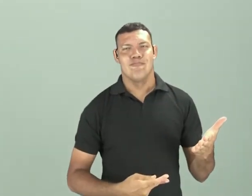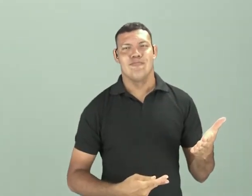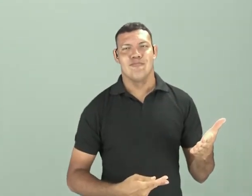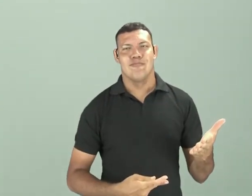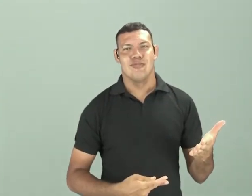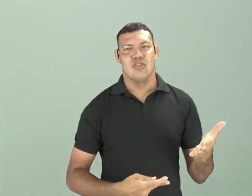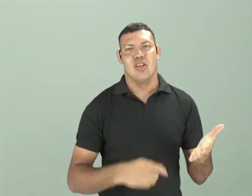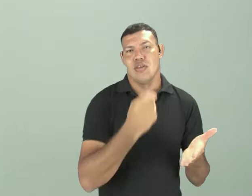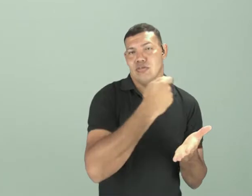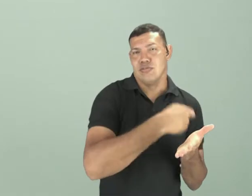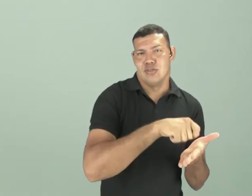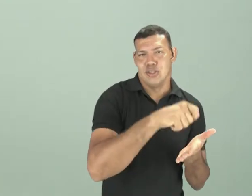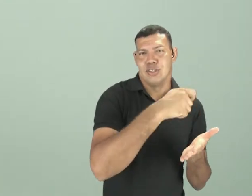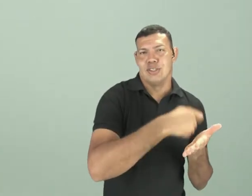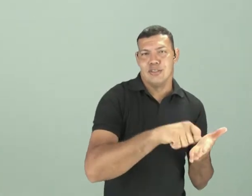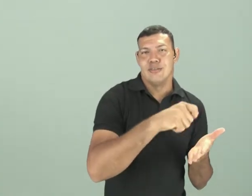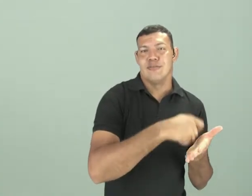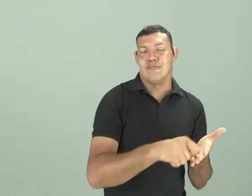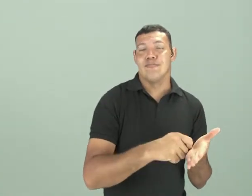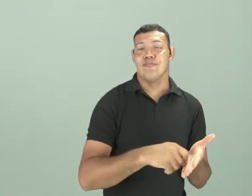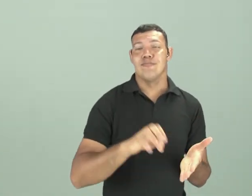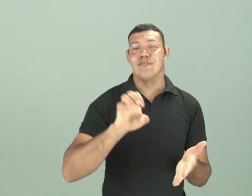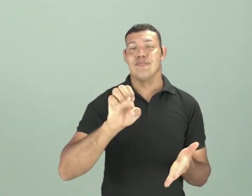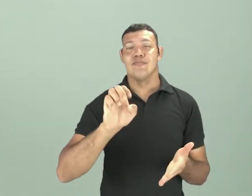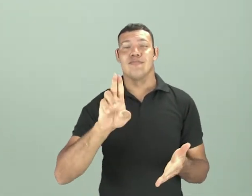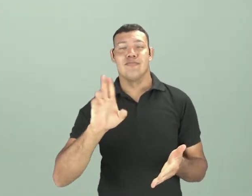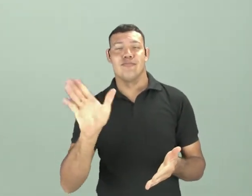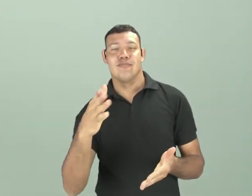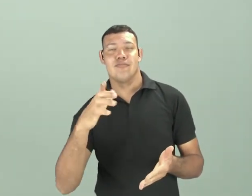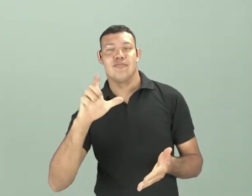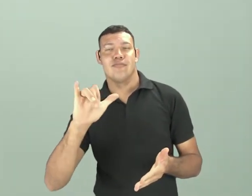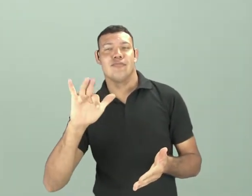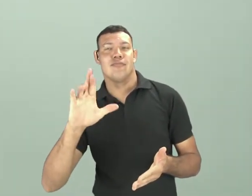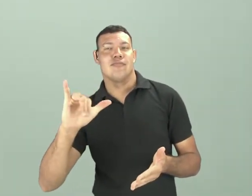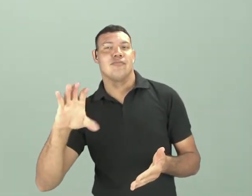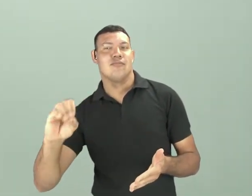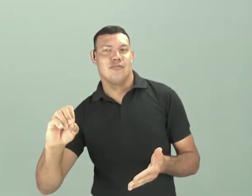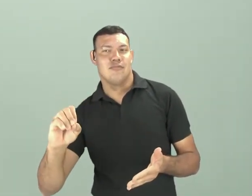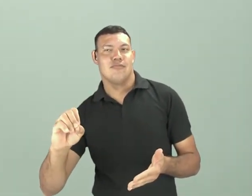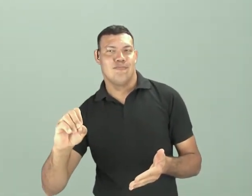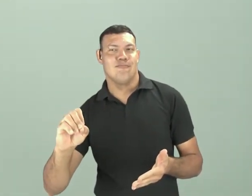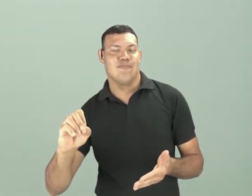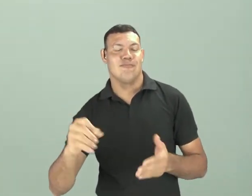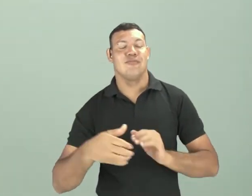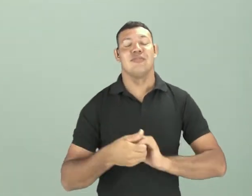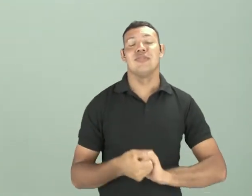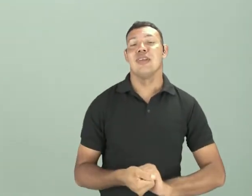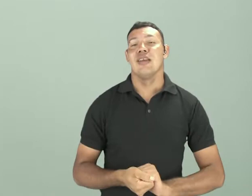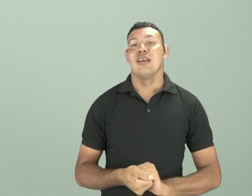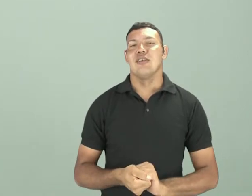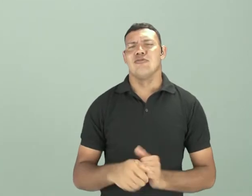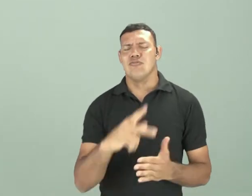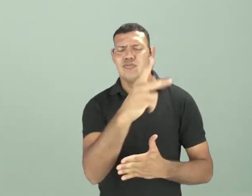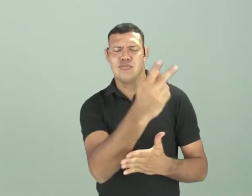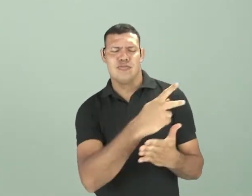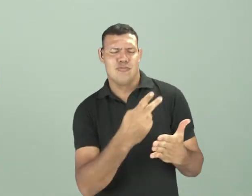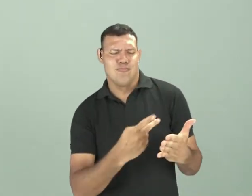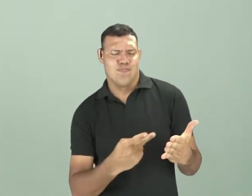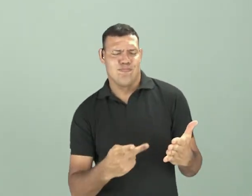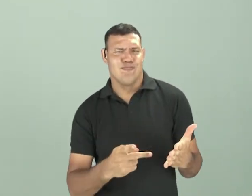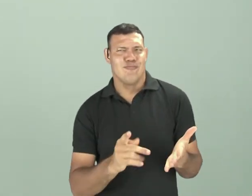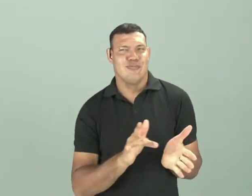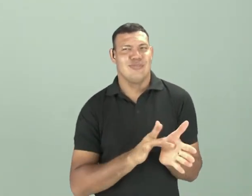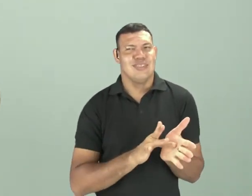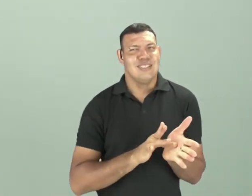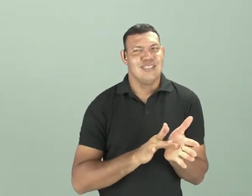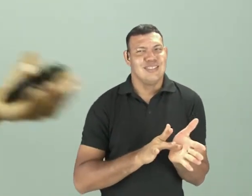não é o autor que fala, não, é o eu lírico. Porque, como Fernando Pessoa diz, o poeta é um fingidor, finge